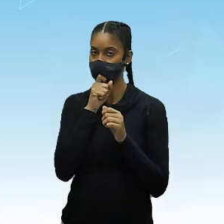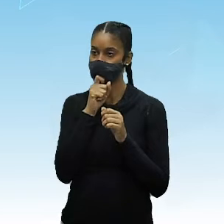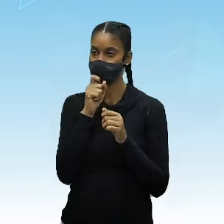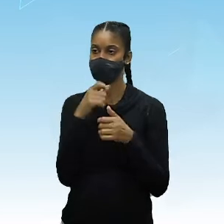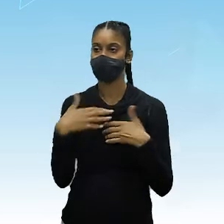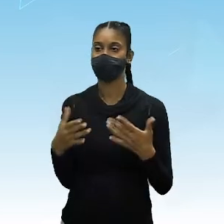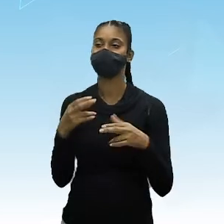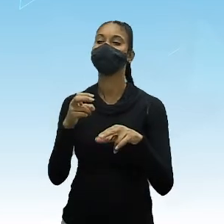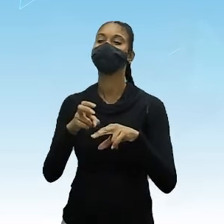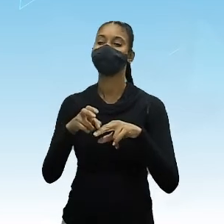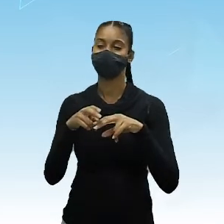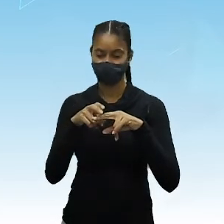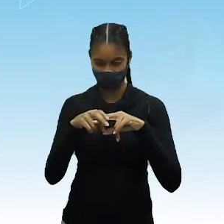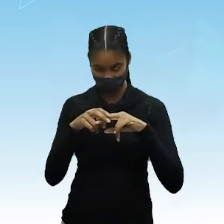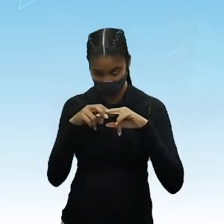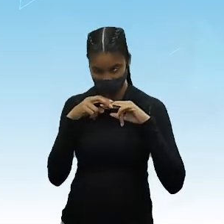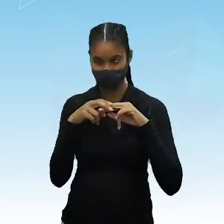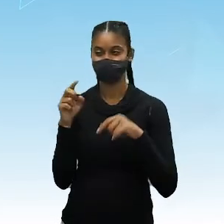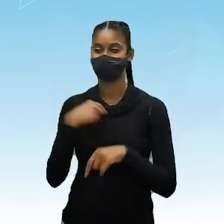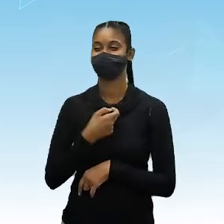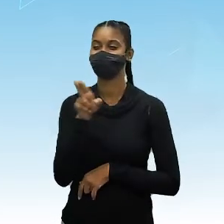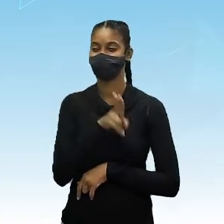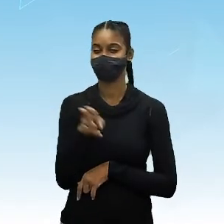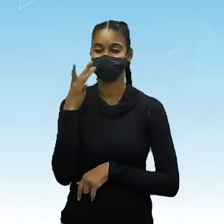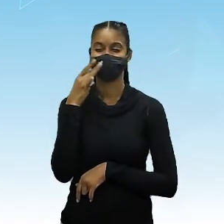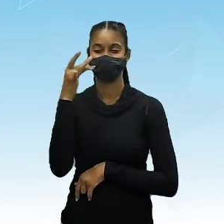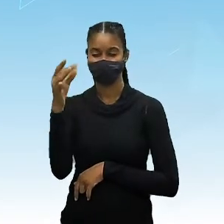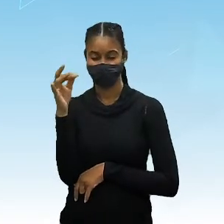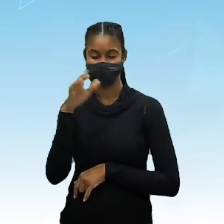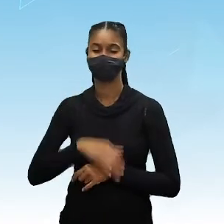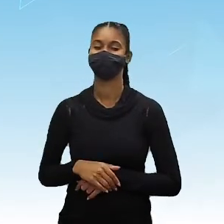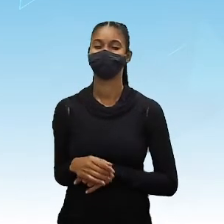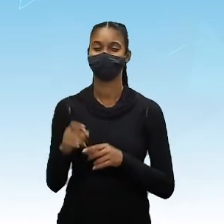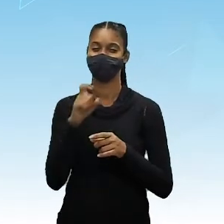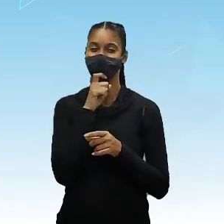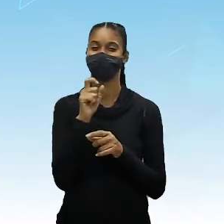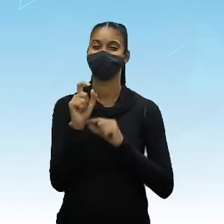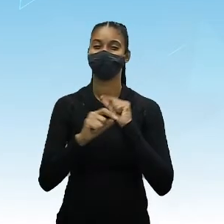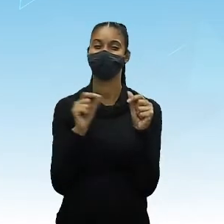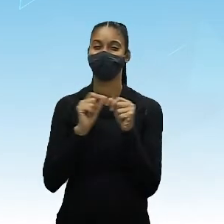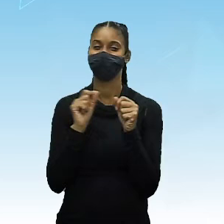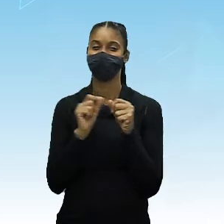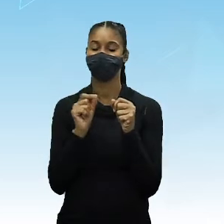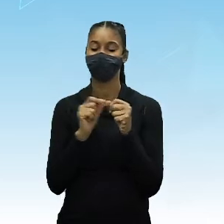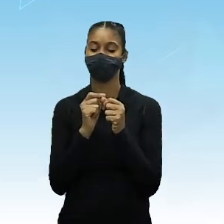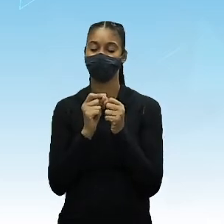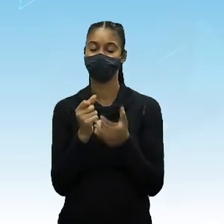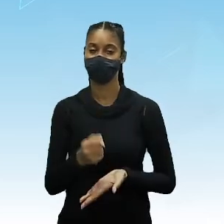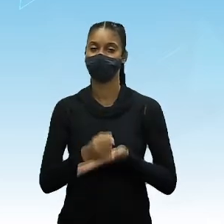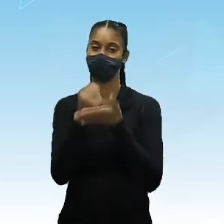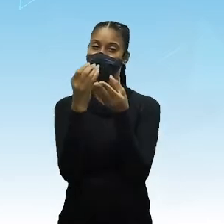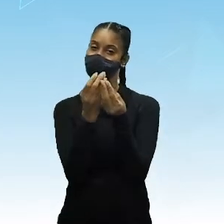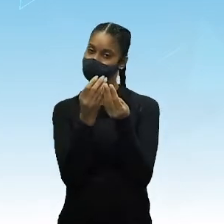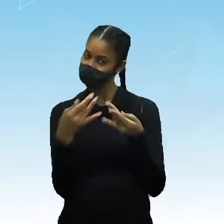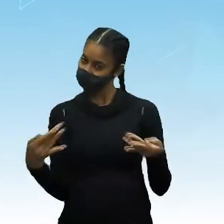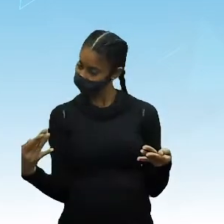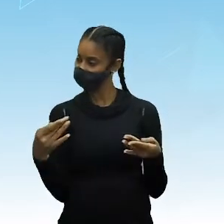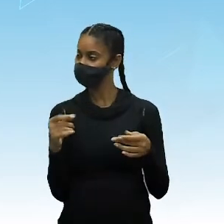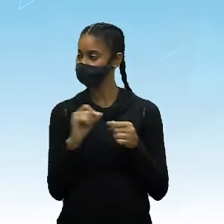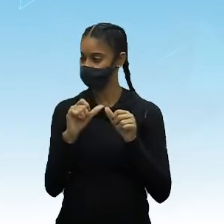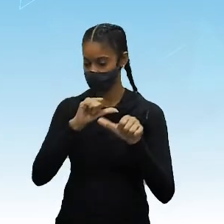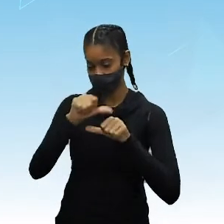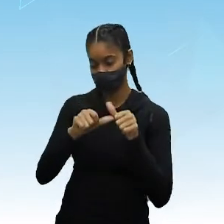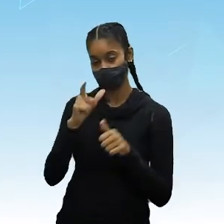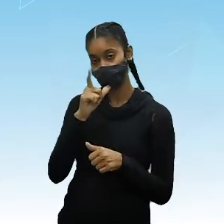isso que a gente usa essa técnica de salgar o gelo. Ao fazer isso, a gente ajuda a derretê-lo, a passá-lo para a fase